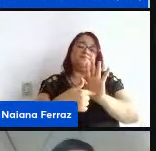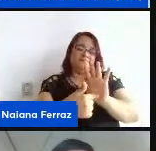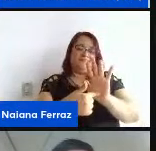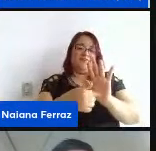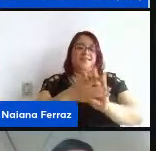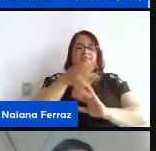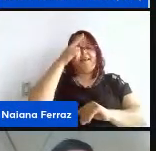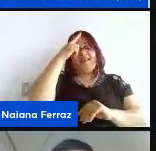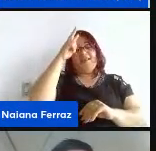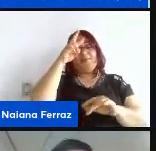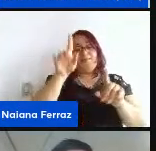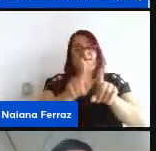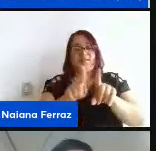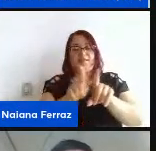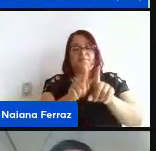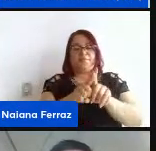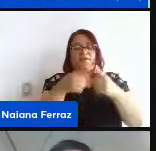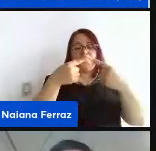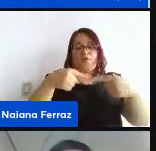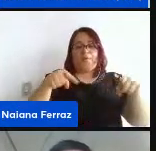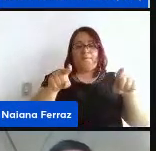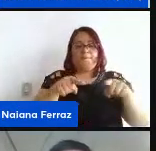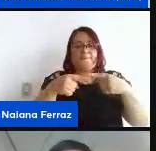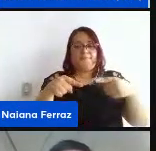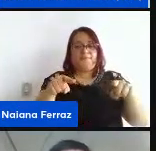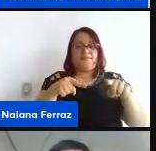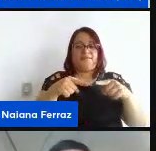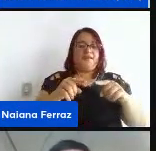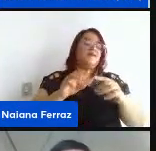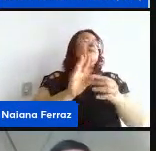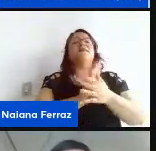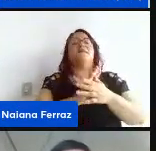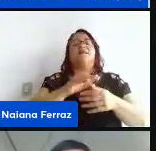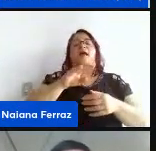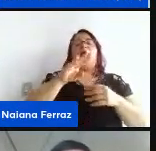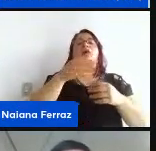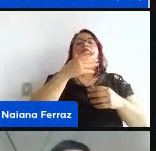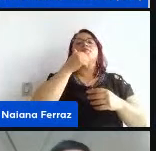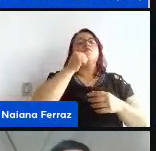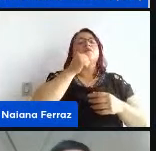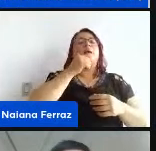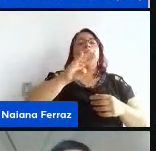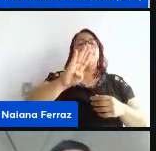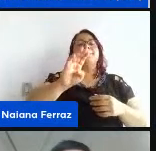também da música da Bethânia, Loucura,